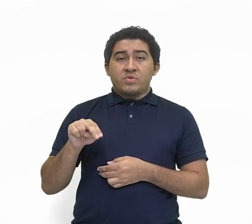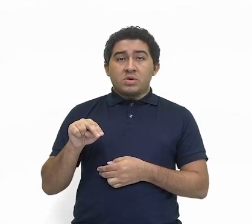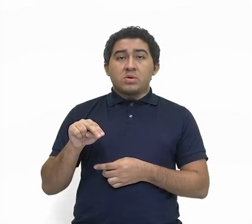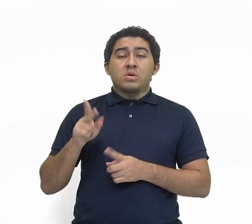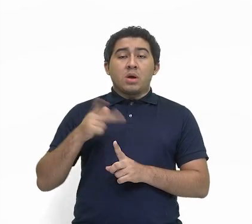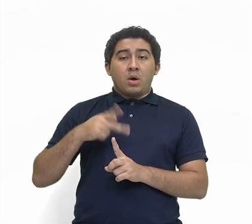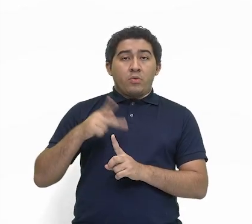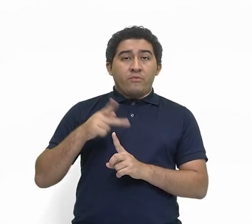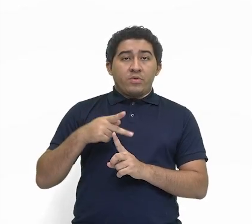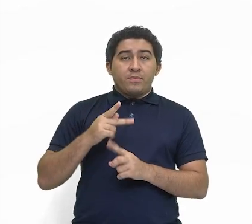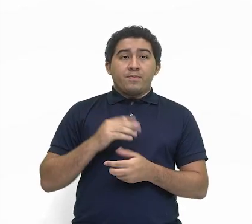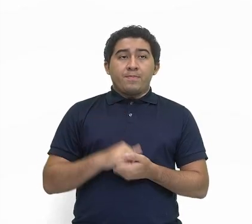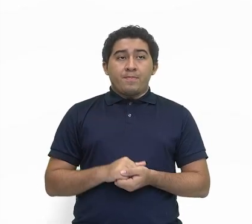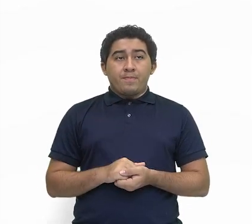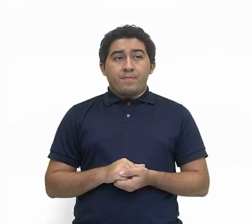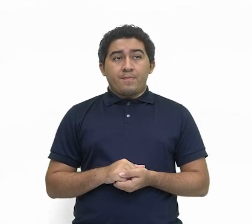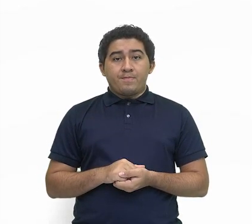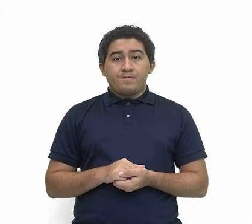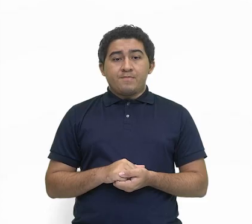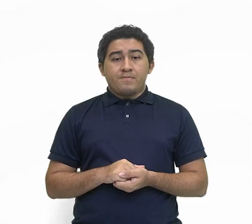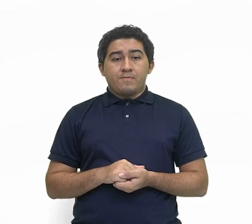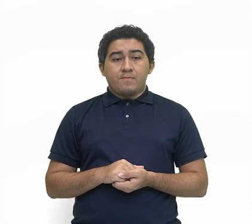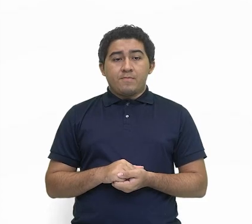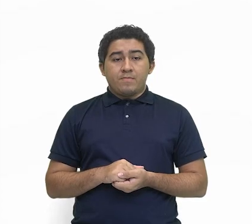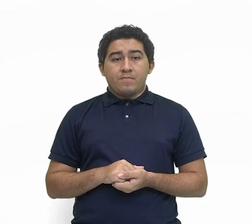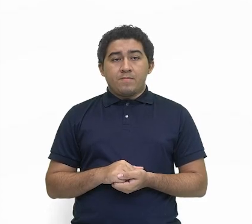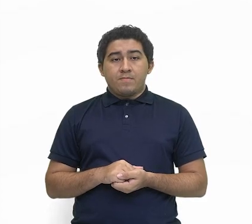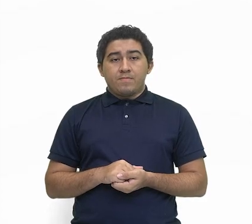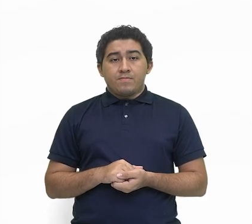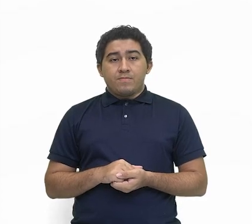nome do seu inventor.